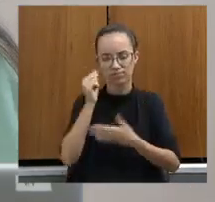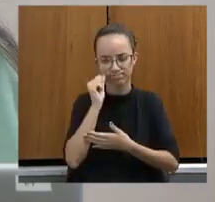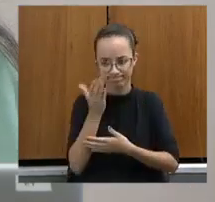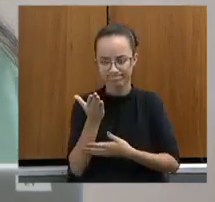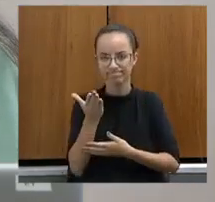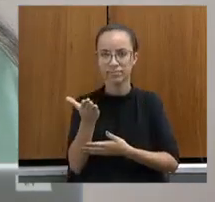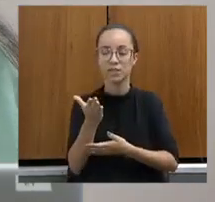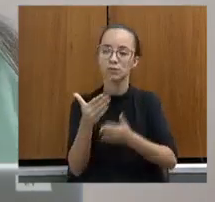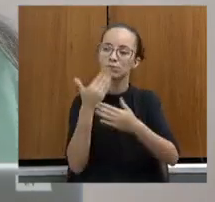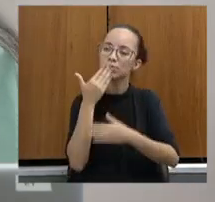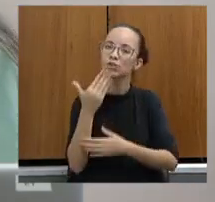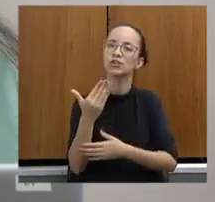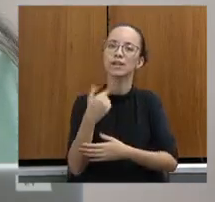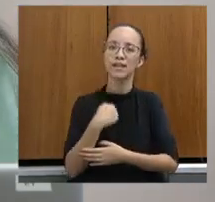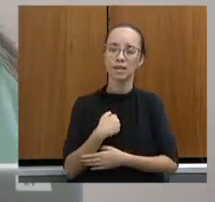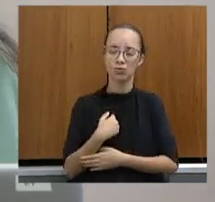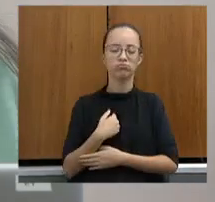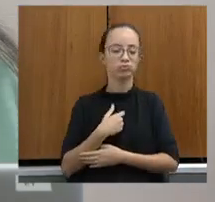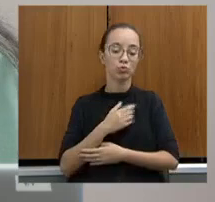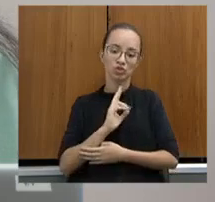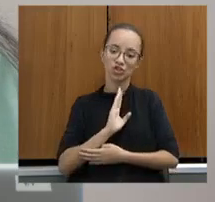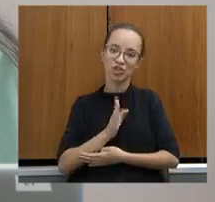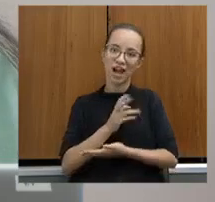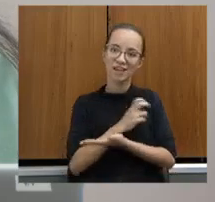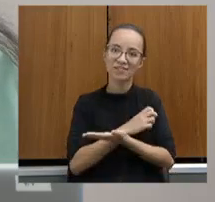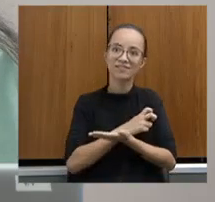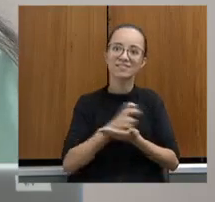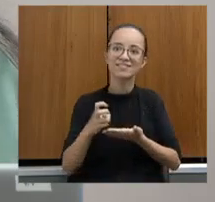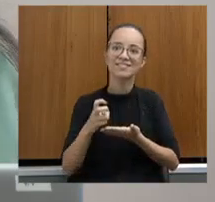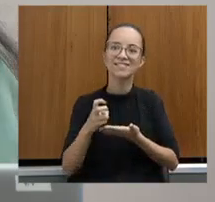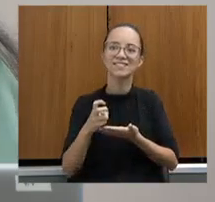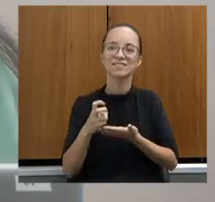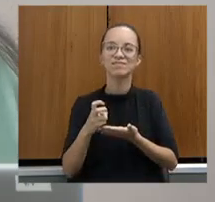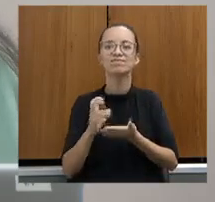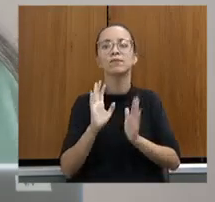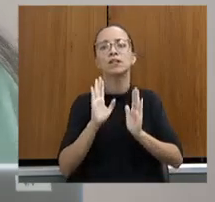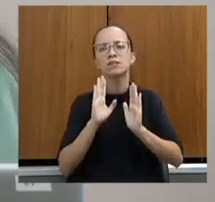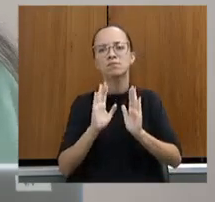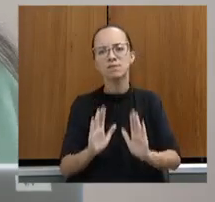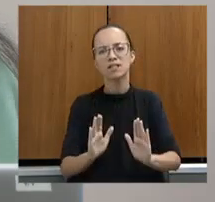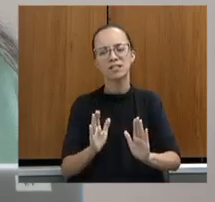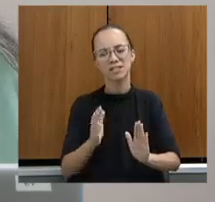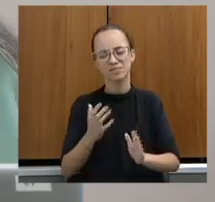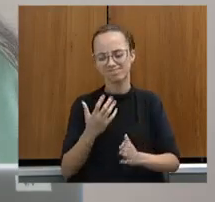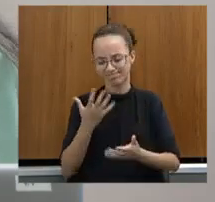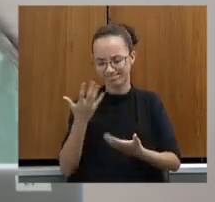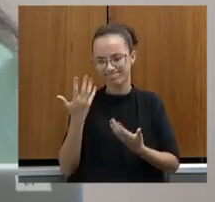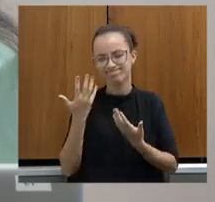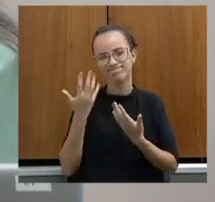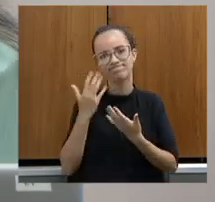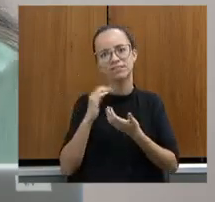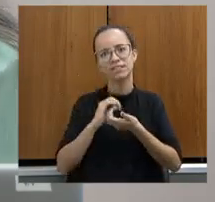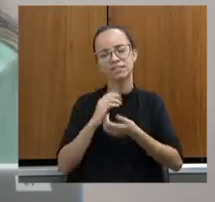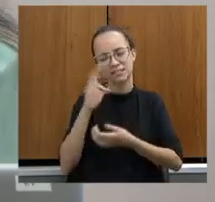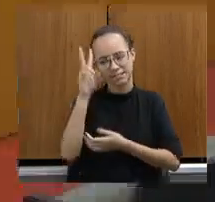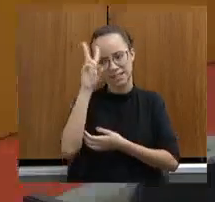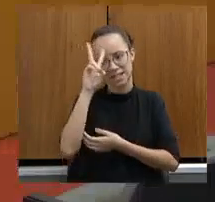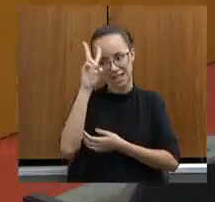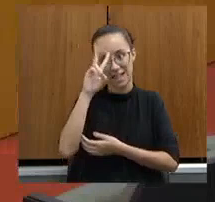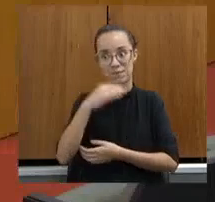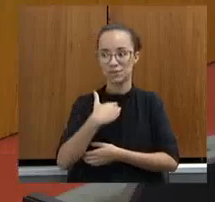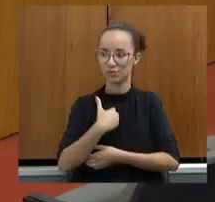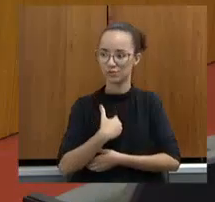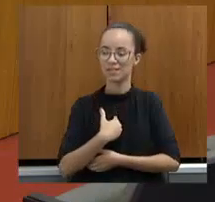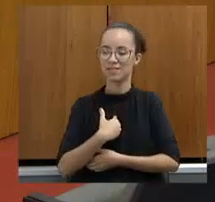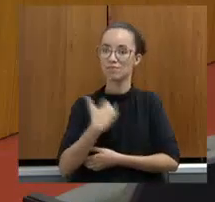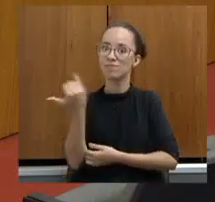eu tô despedindo tô deixando representante do doce aqui mas eu tô me despedindo não se esqueça de me deixar sempre